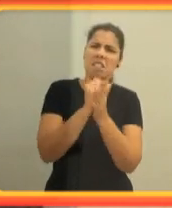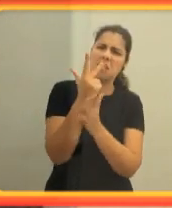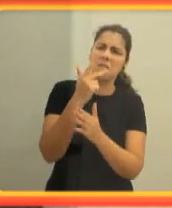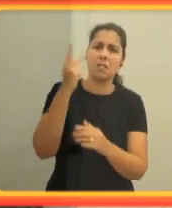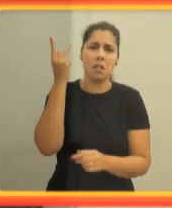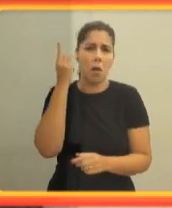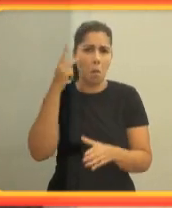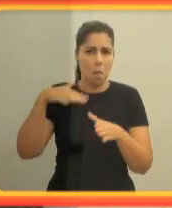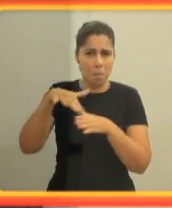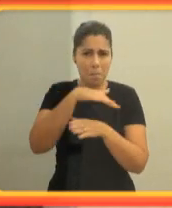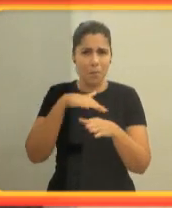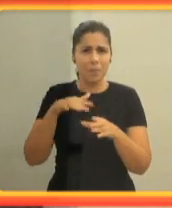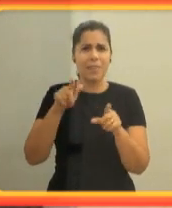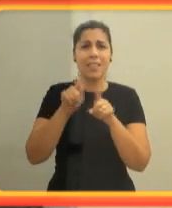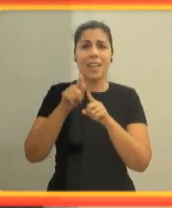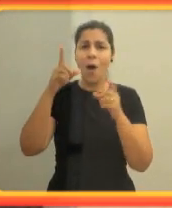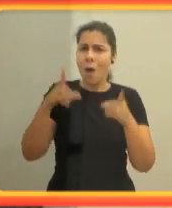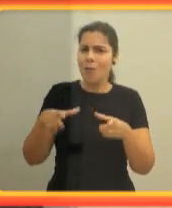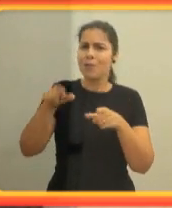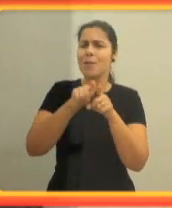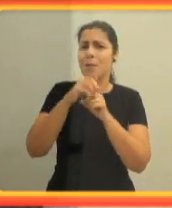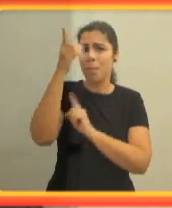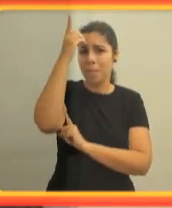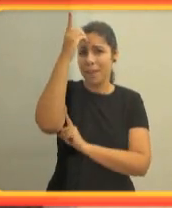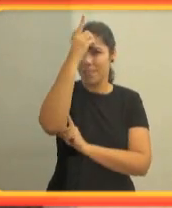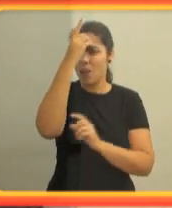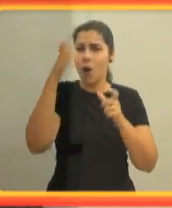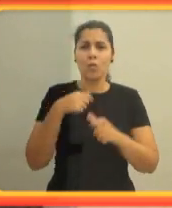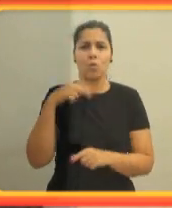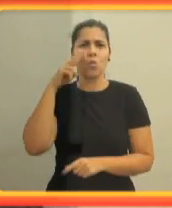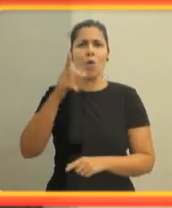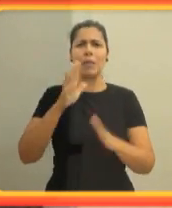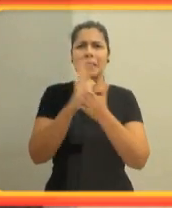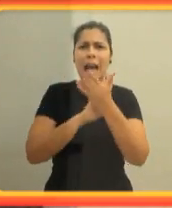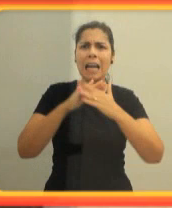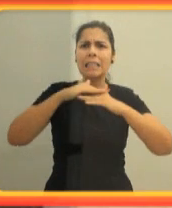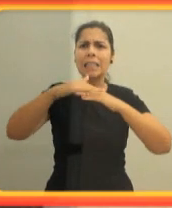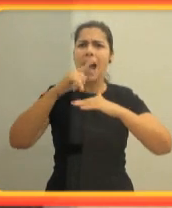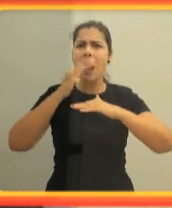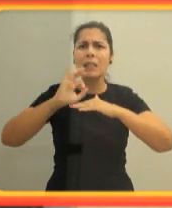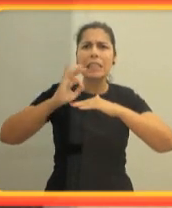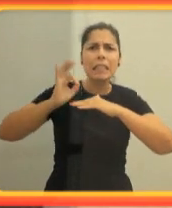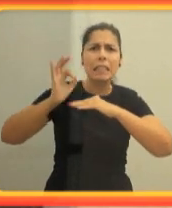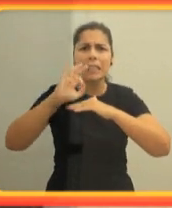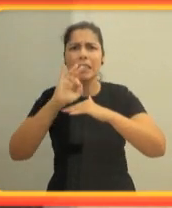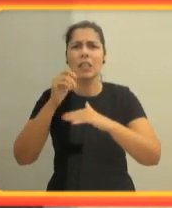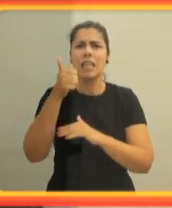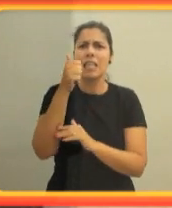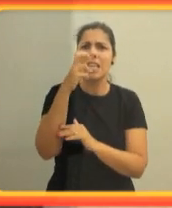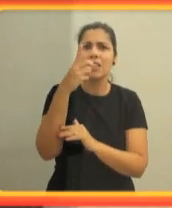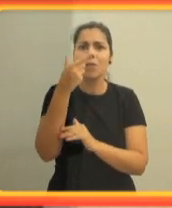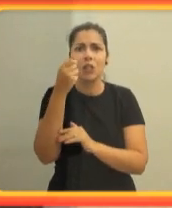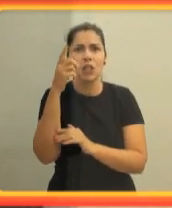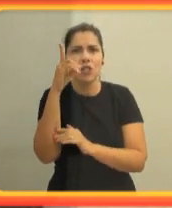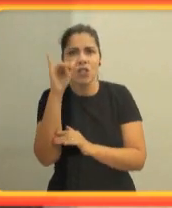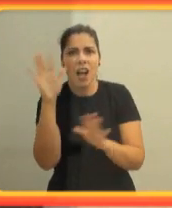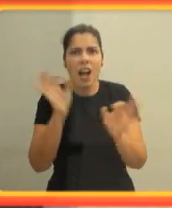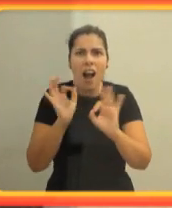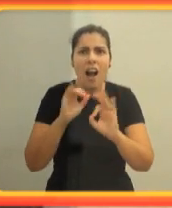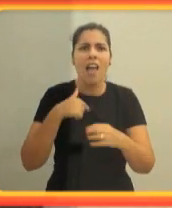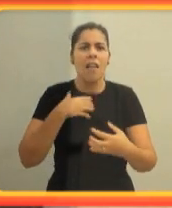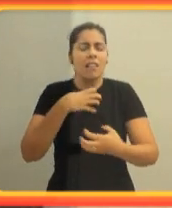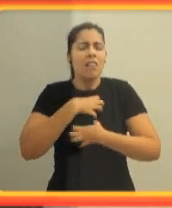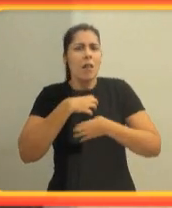sinto mal. Não ouço o mar, não o sinto. Não há água salgada. Eu não conseguiria viver longe do mar. Ele